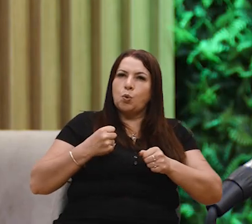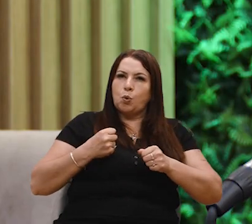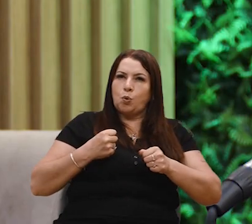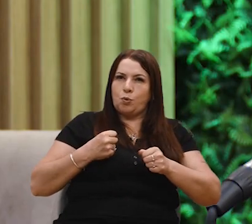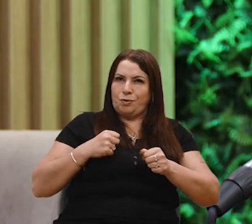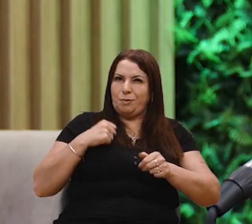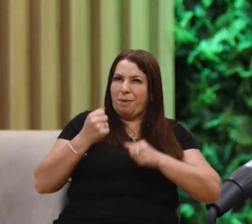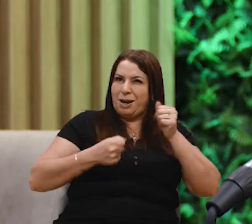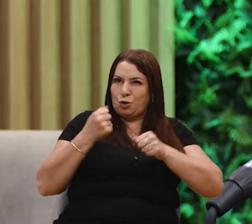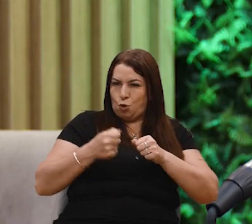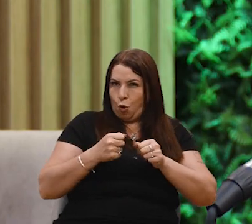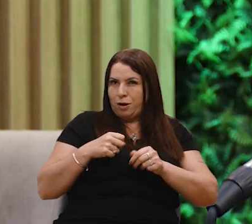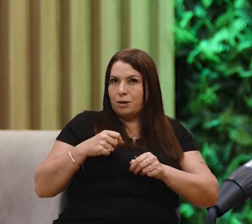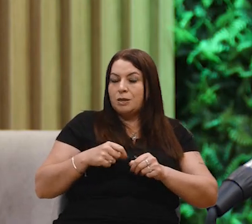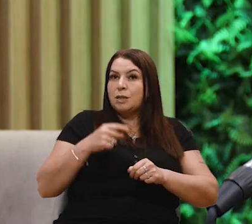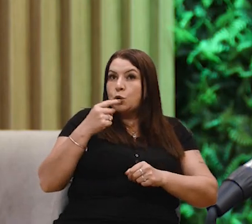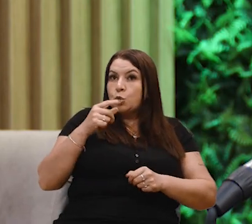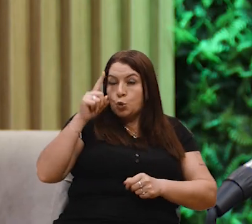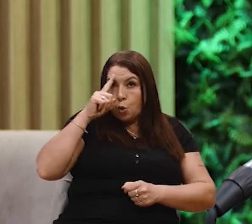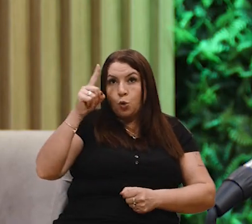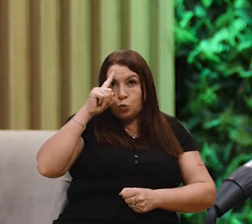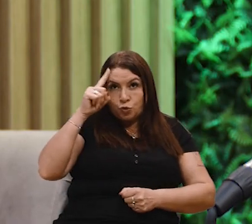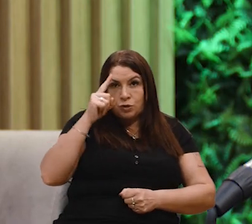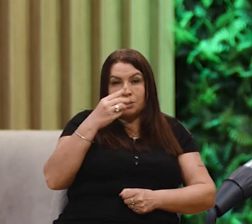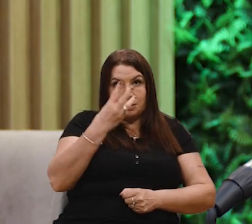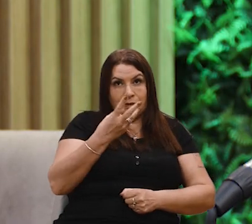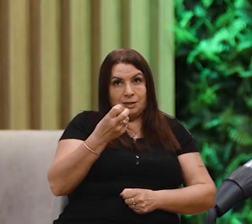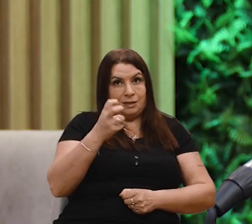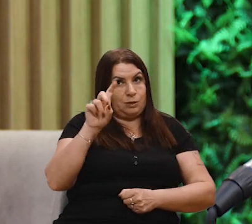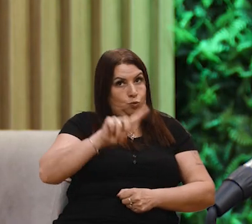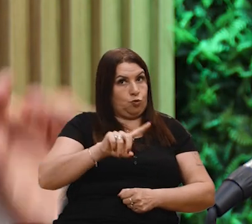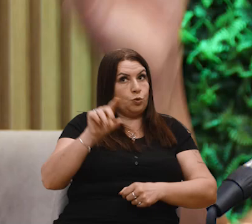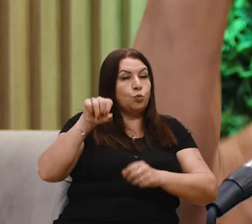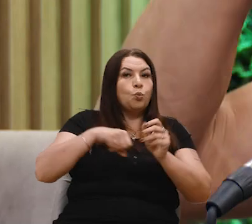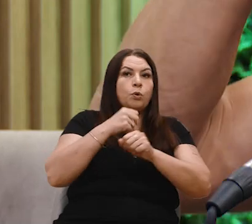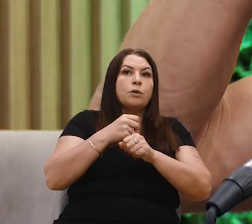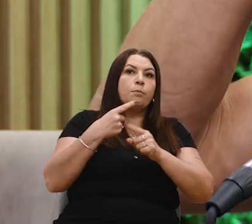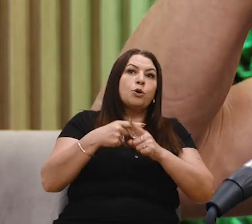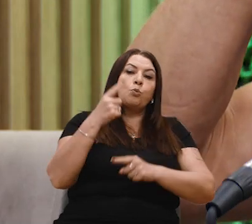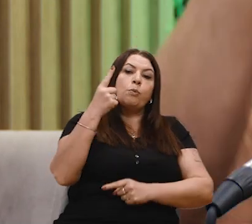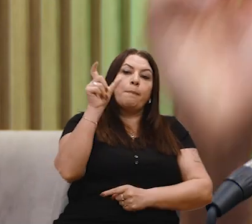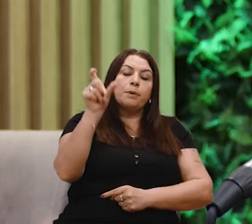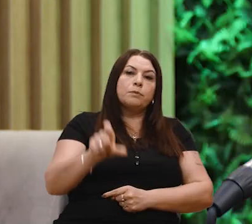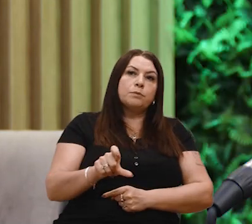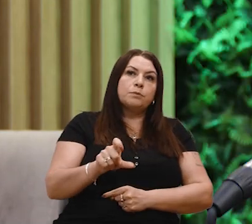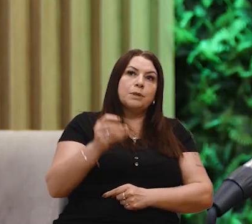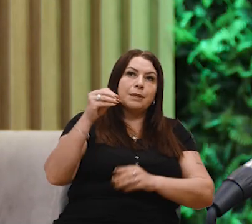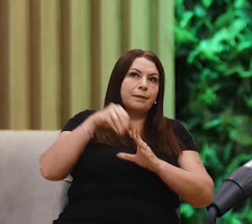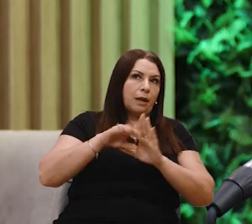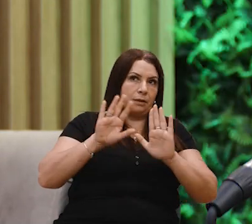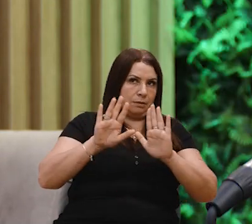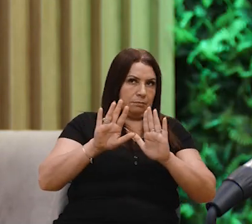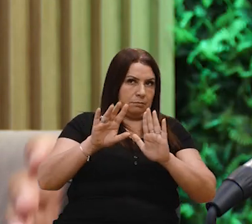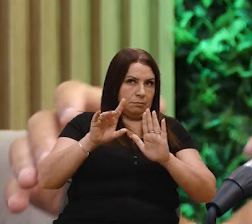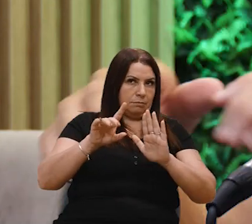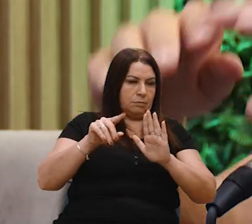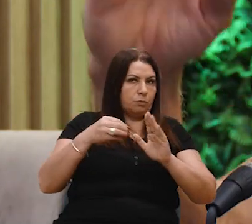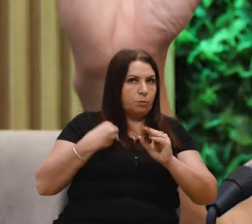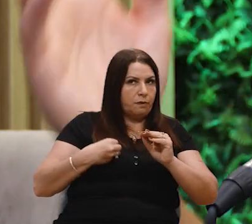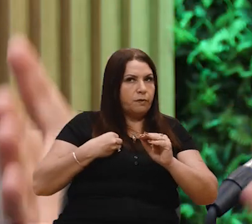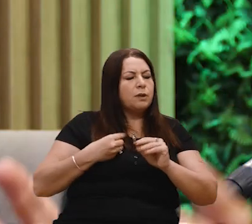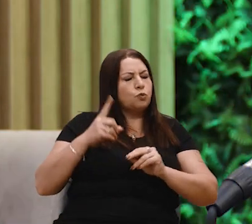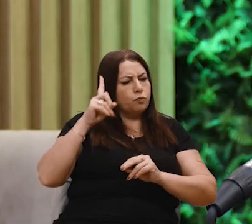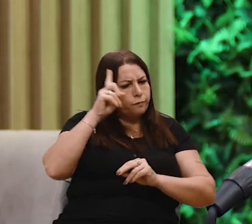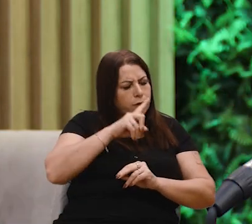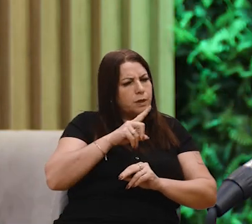eu corro uma maratona todo dia, durante um ano, durante 365 dias do ano, por que uma pessoa, dentro de uma